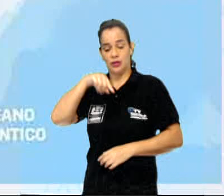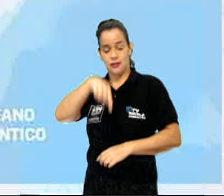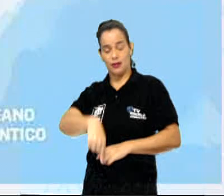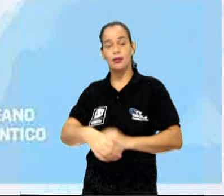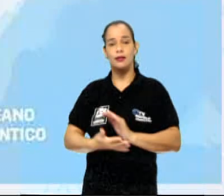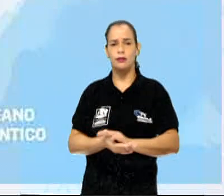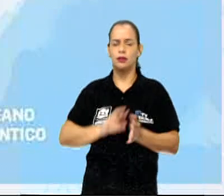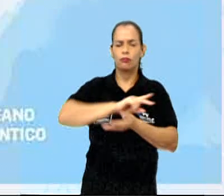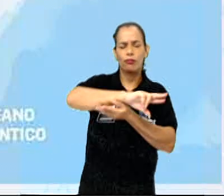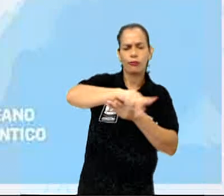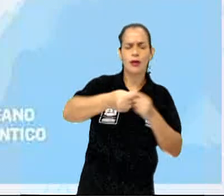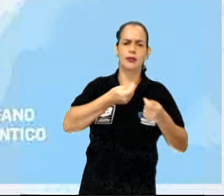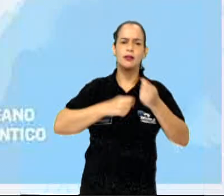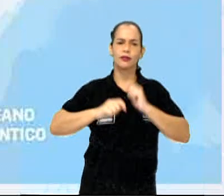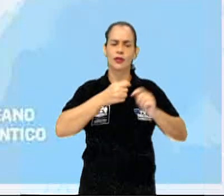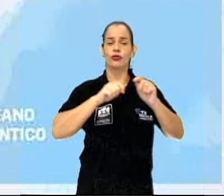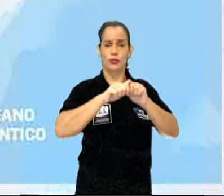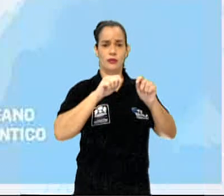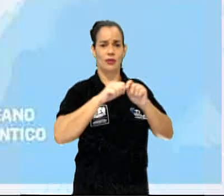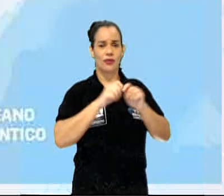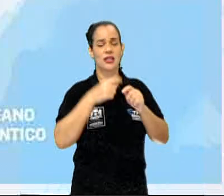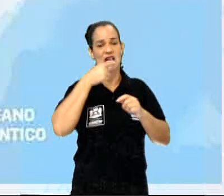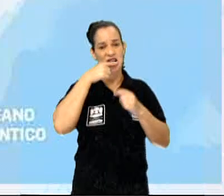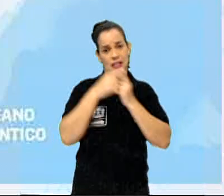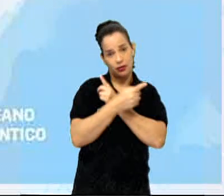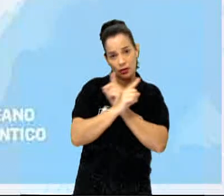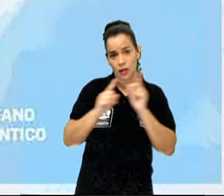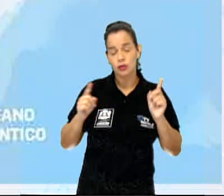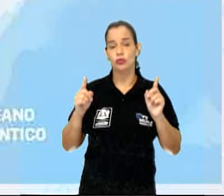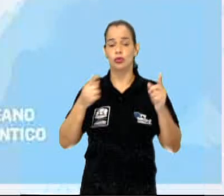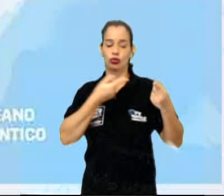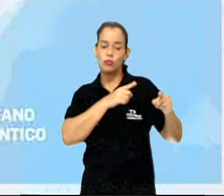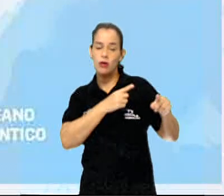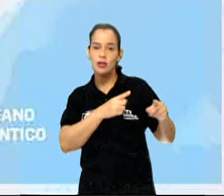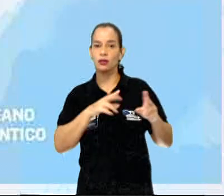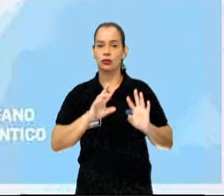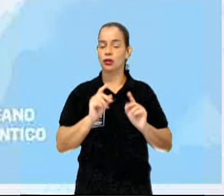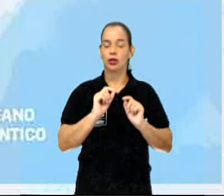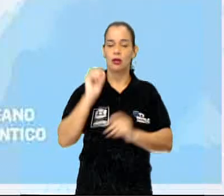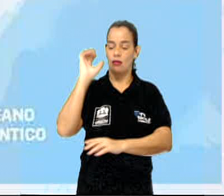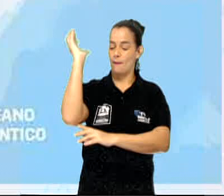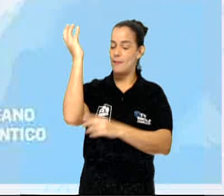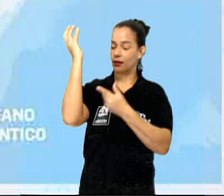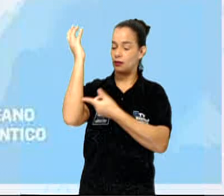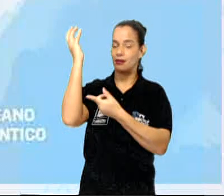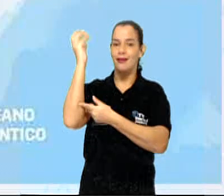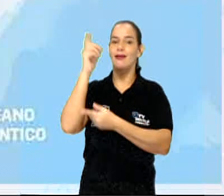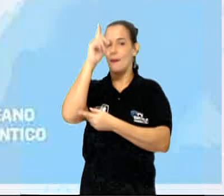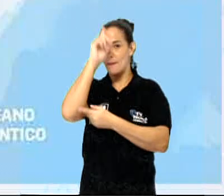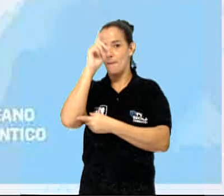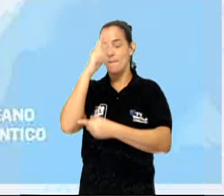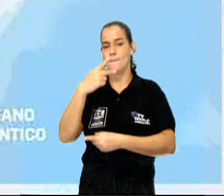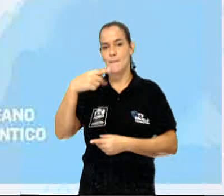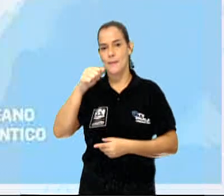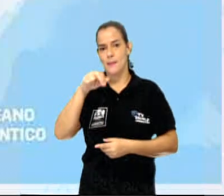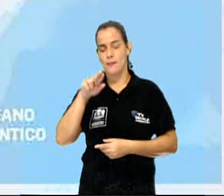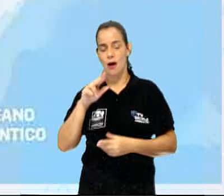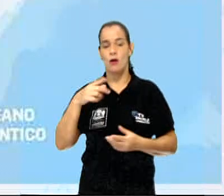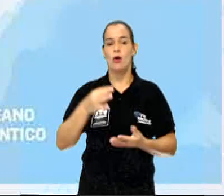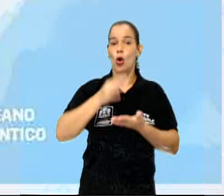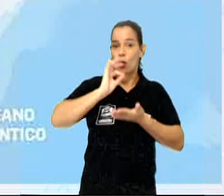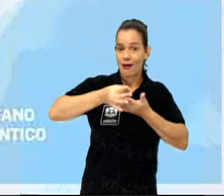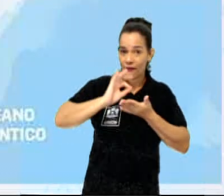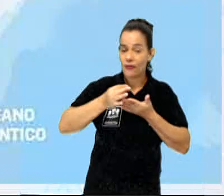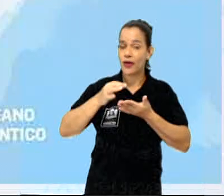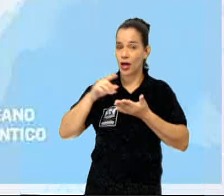sendo desenvolvidas ali. Cana-de-açúcar, exploração do pau-brasil, o café, a produção do